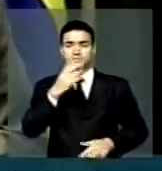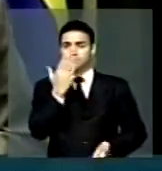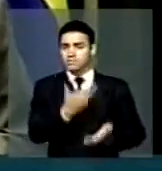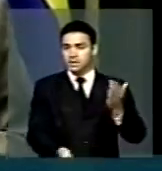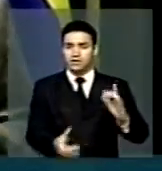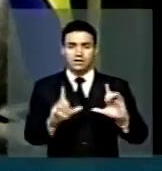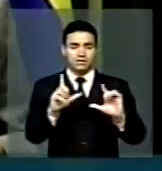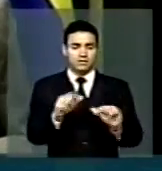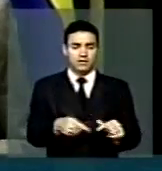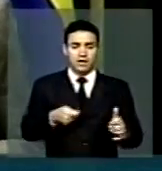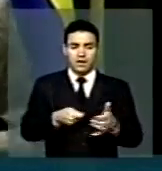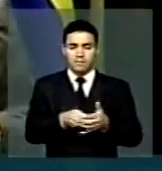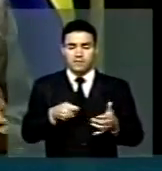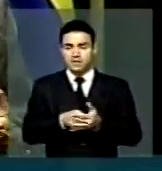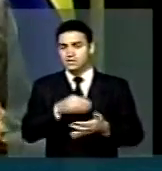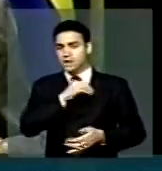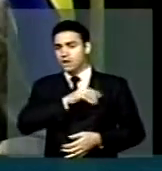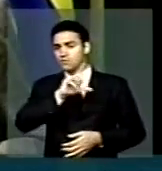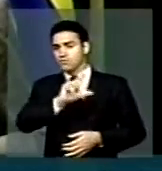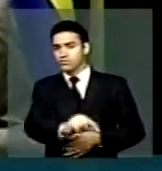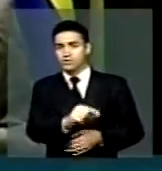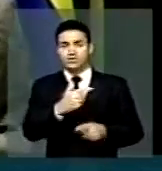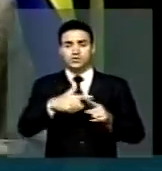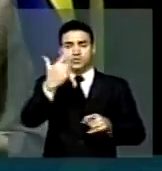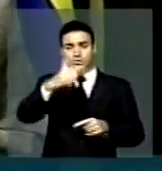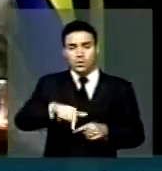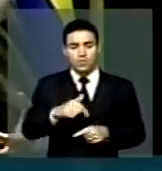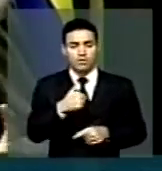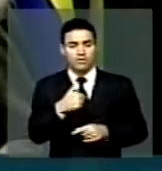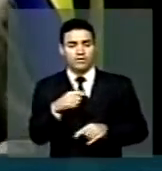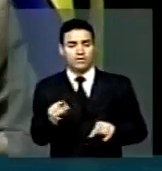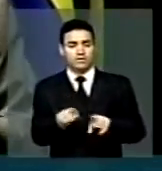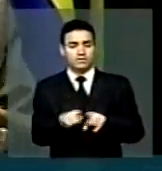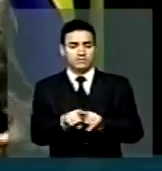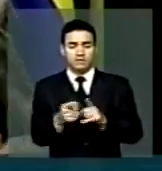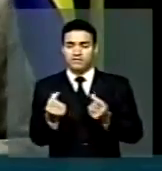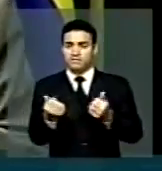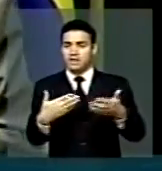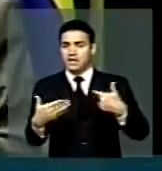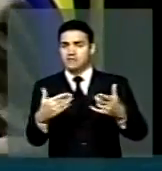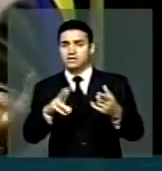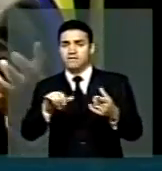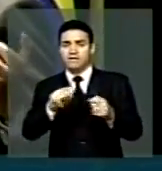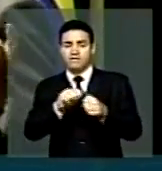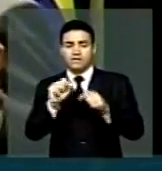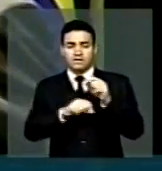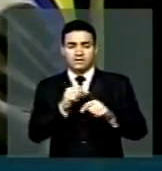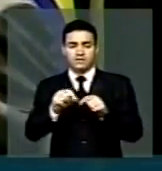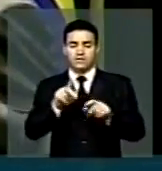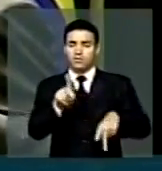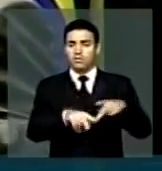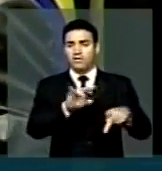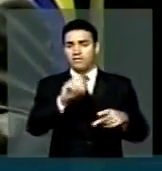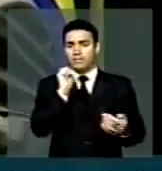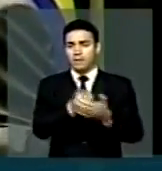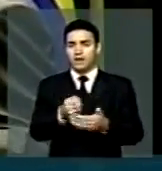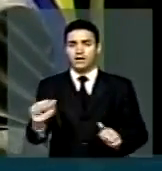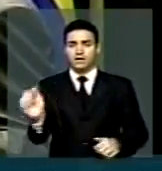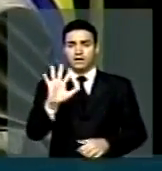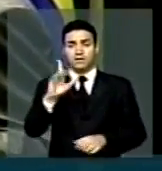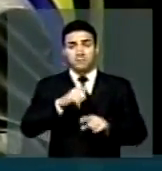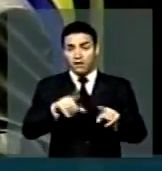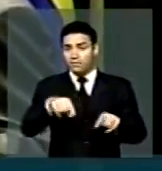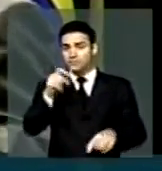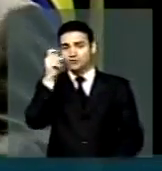da repressão salarial, mais uma vez a reconstrução das finanças vai ser feita à custa do povo brasileiro. Era